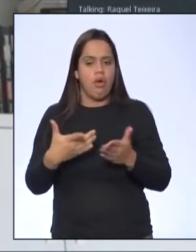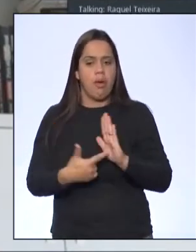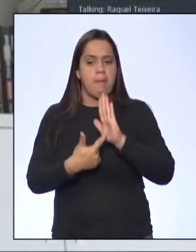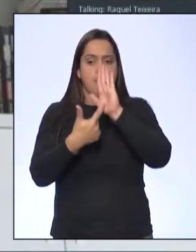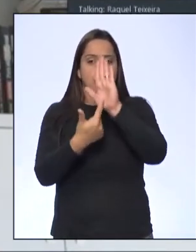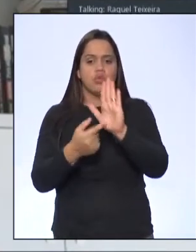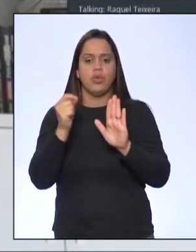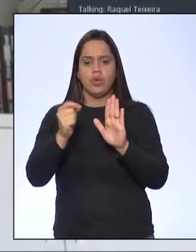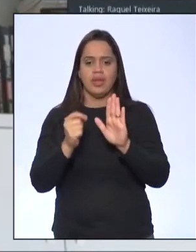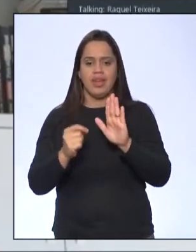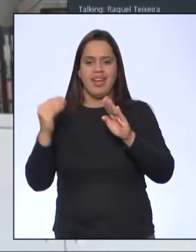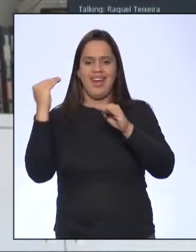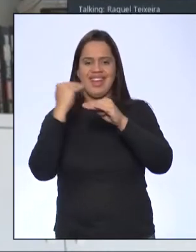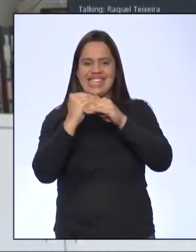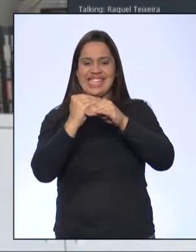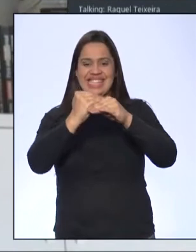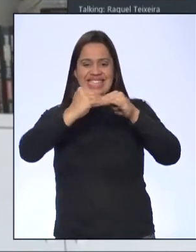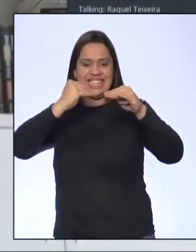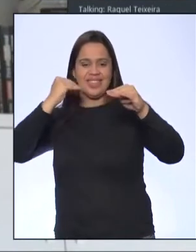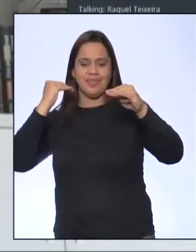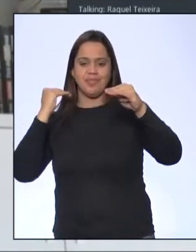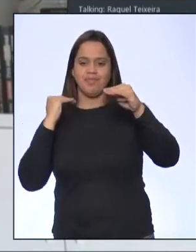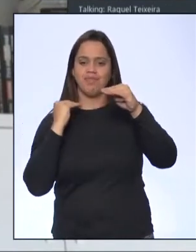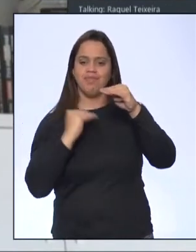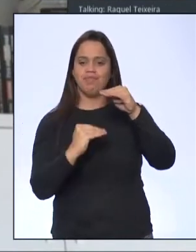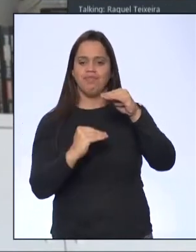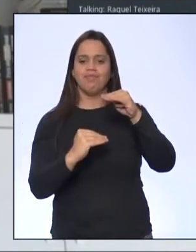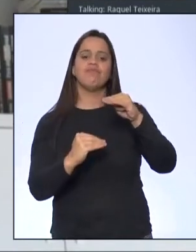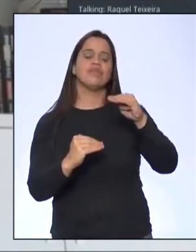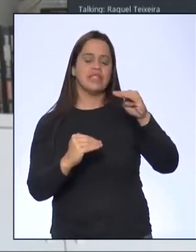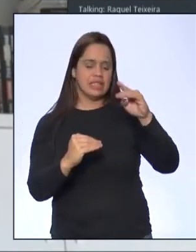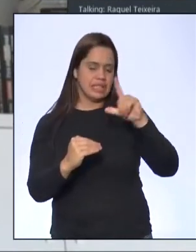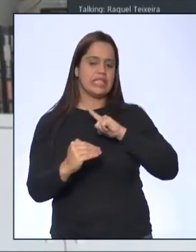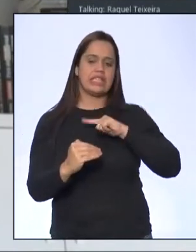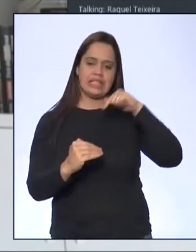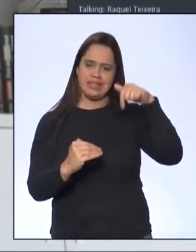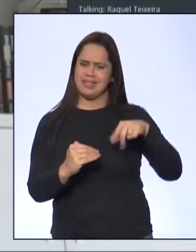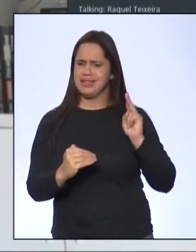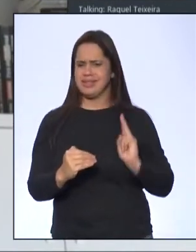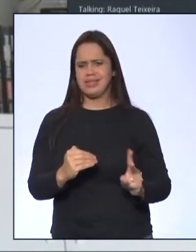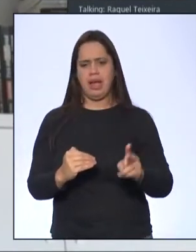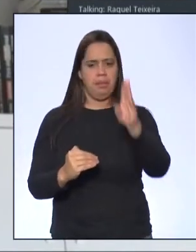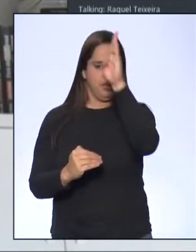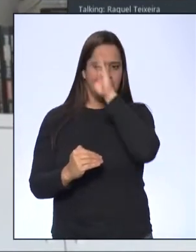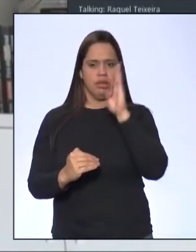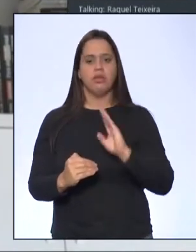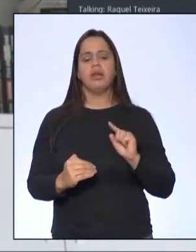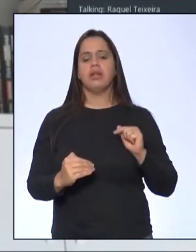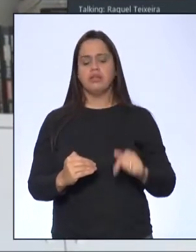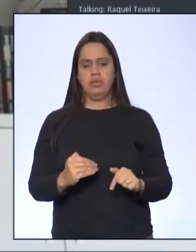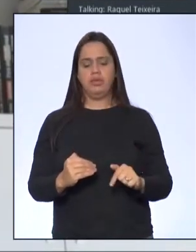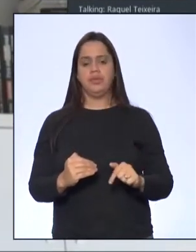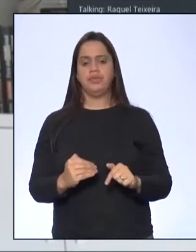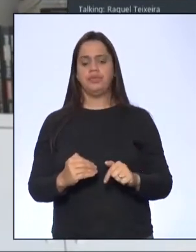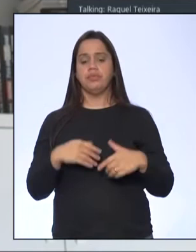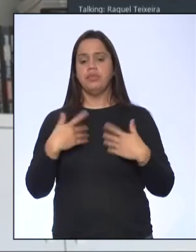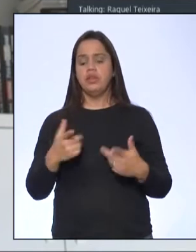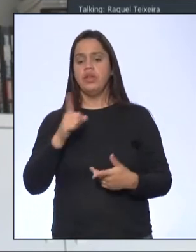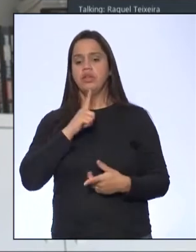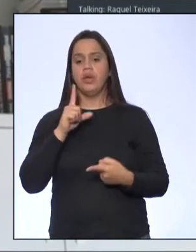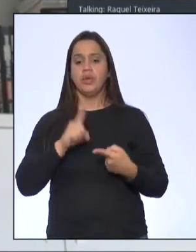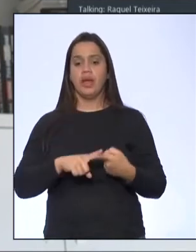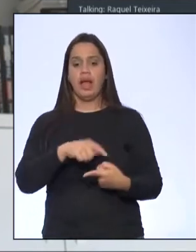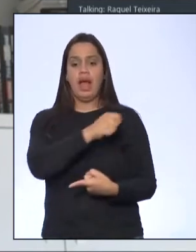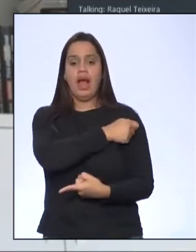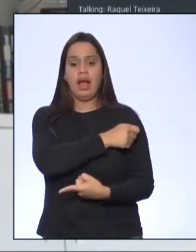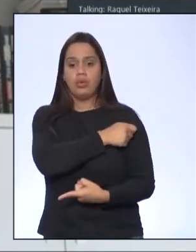a desigualdade gritante que sempre existiu no Brasil. Então, a gente tem alunos que